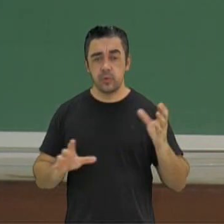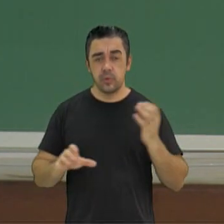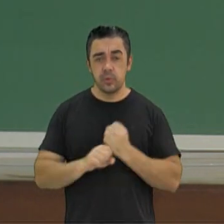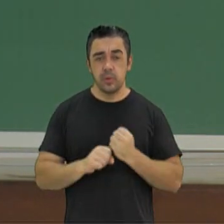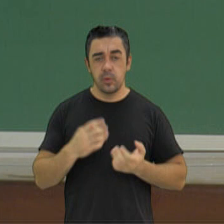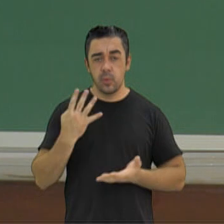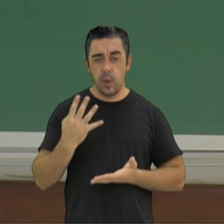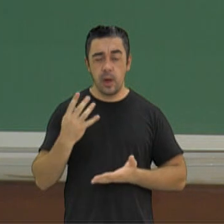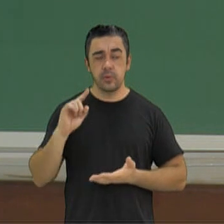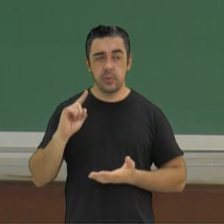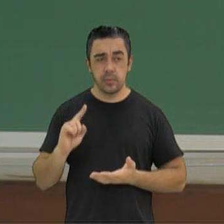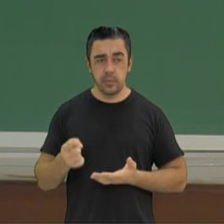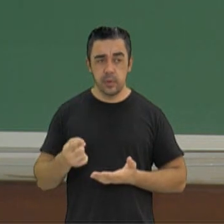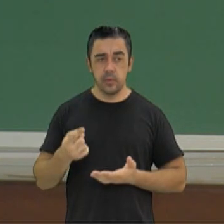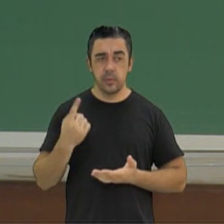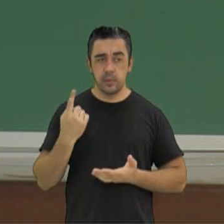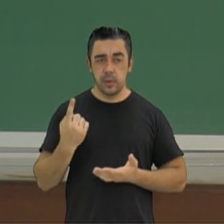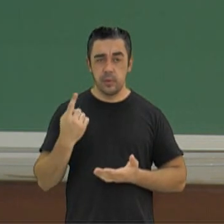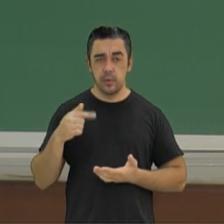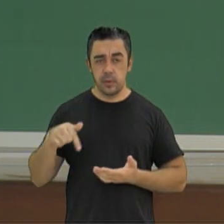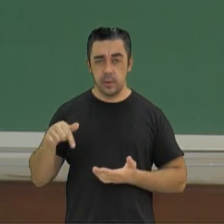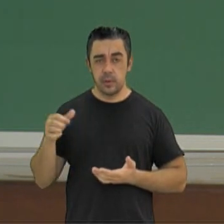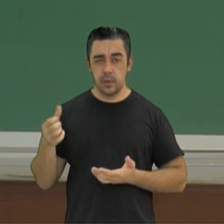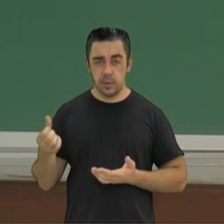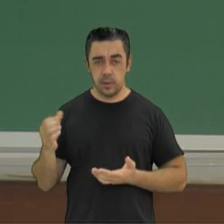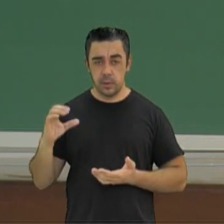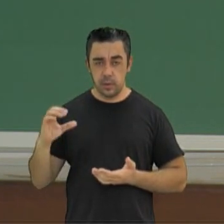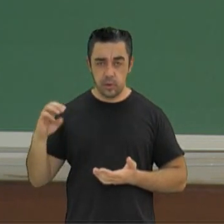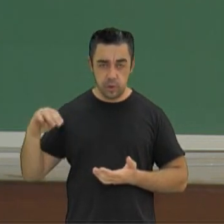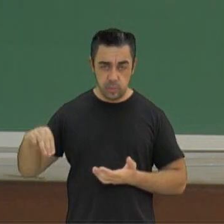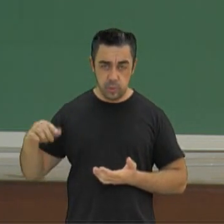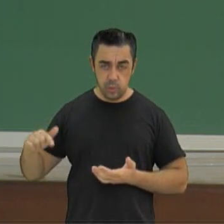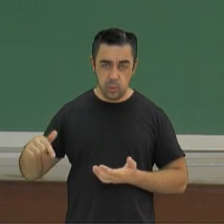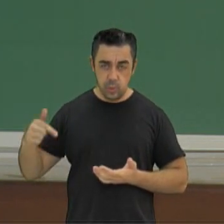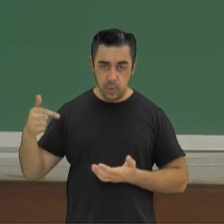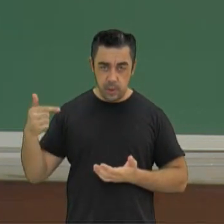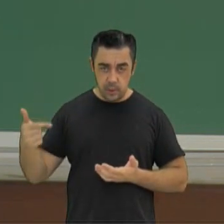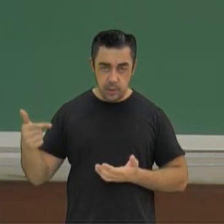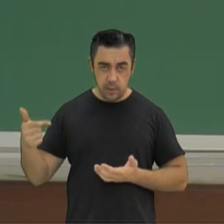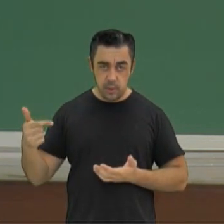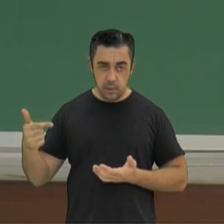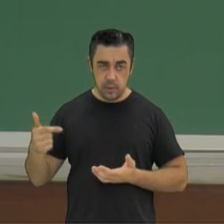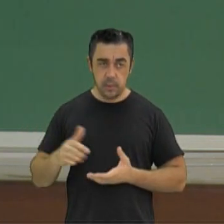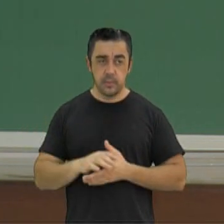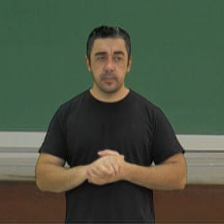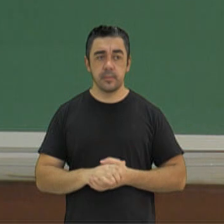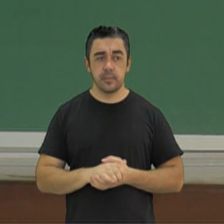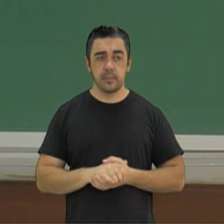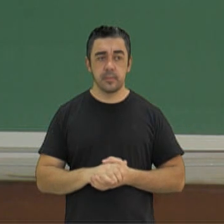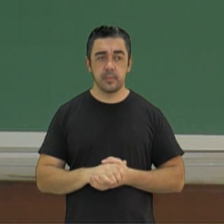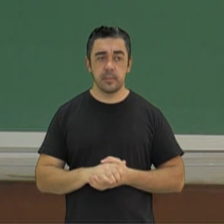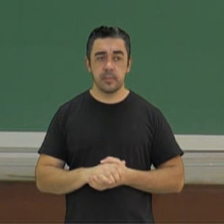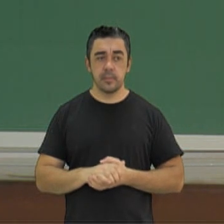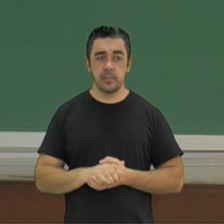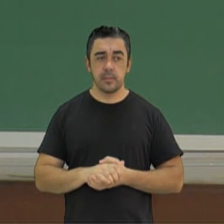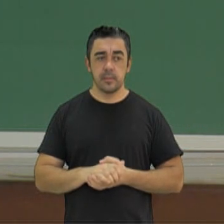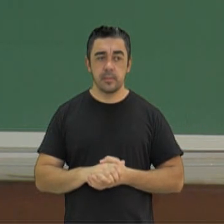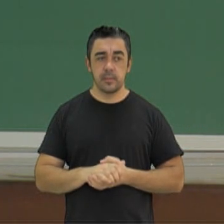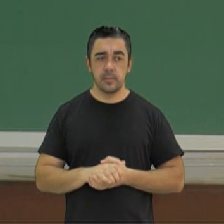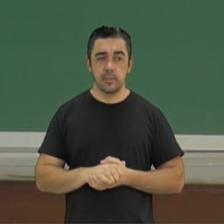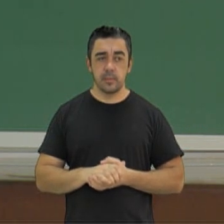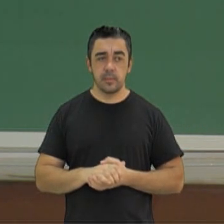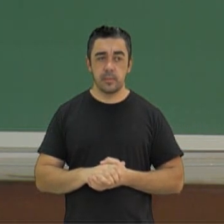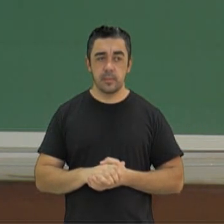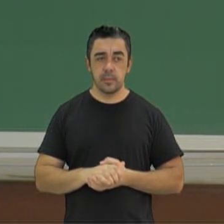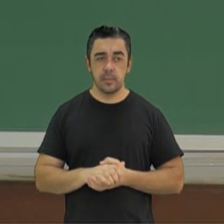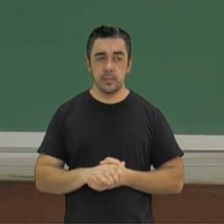4.176 centímetros quadrados, que é a área do nosso amiguinho prisma, mais, deixa eu só